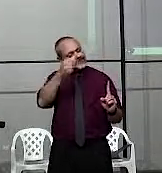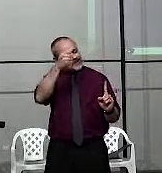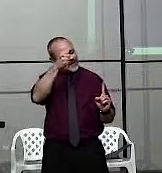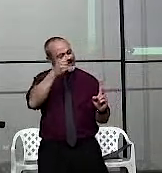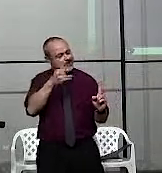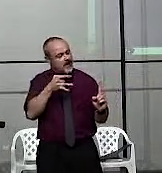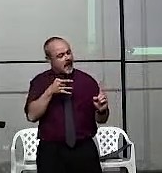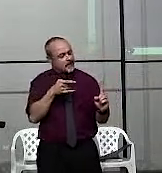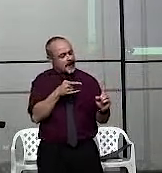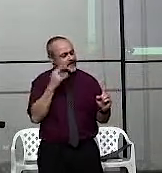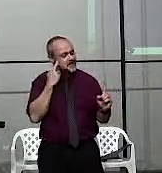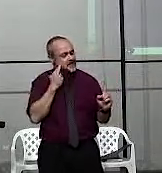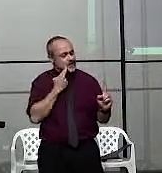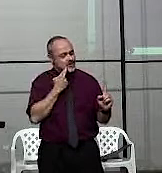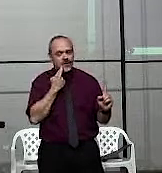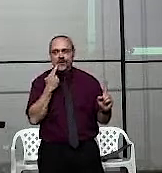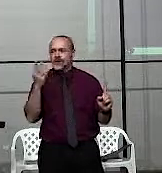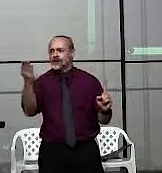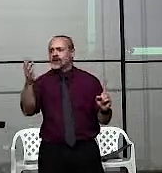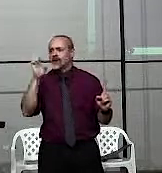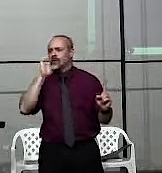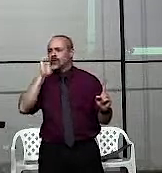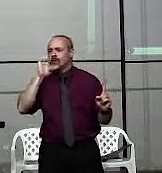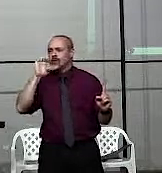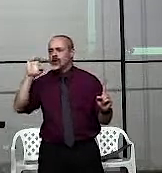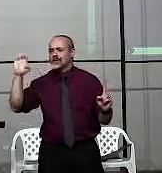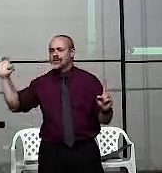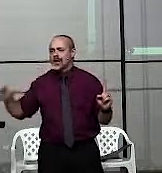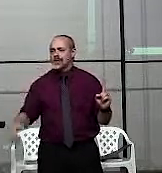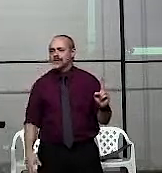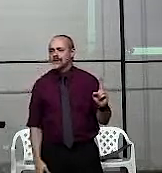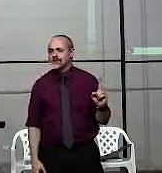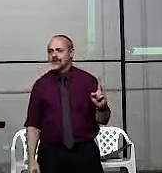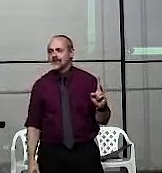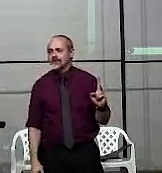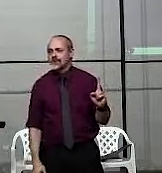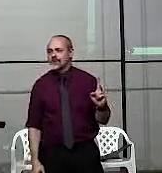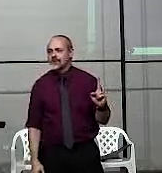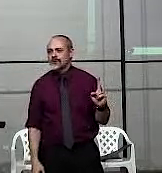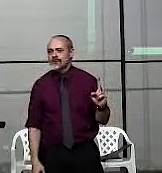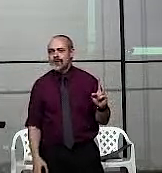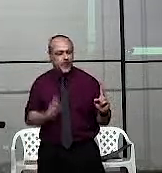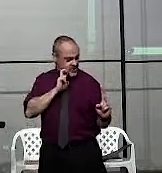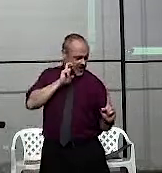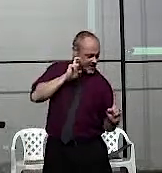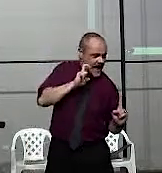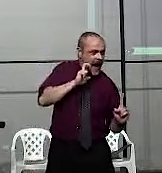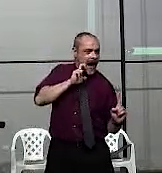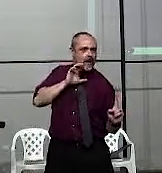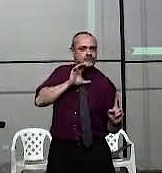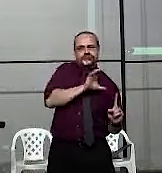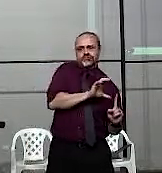possível explicar para esse surdo o Evangelho? Não pode